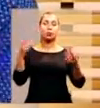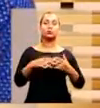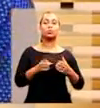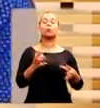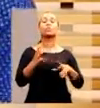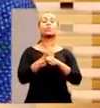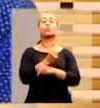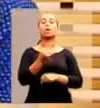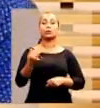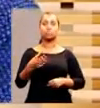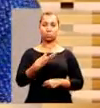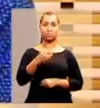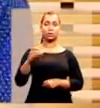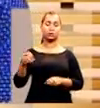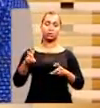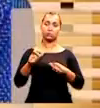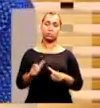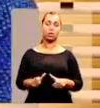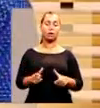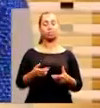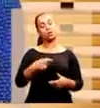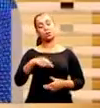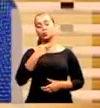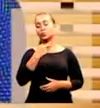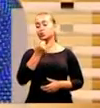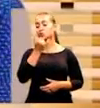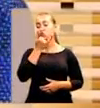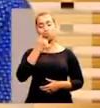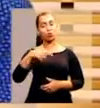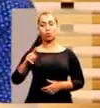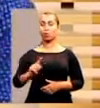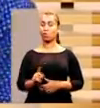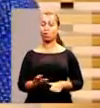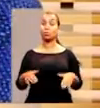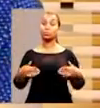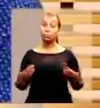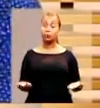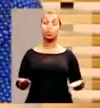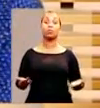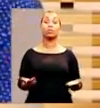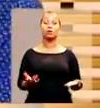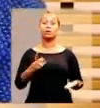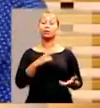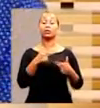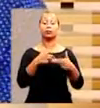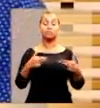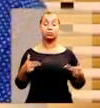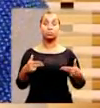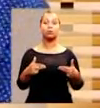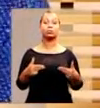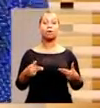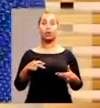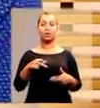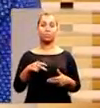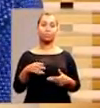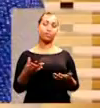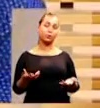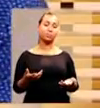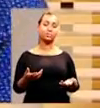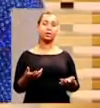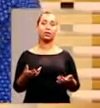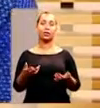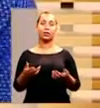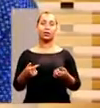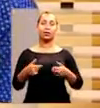chega lá, o teatro tem quantos lugares? Tem 300 lugares. Não vou. A gente Nem vai. Nem vai. Então, tem esses detalhes. Aí você